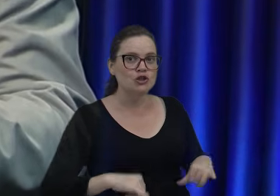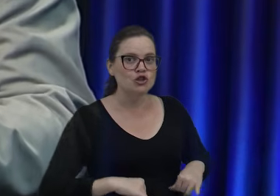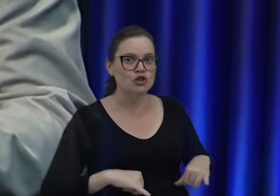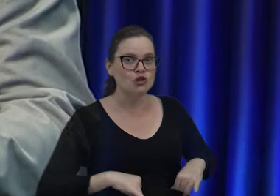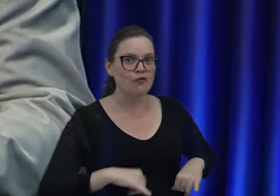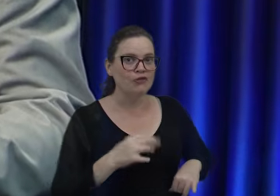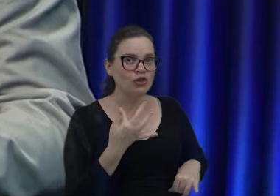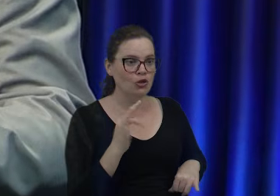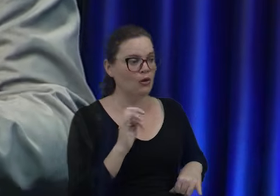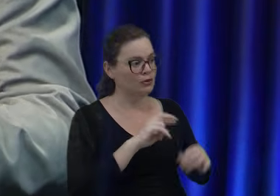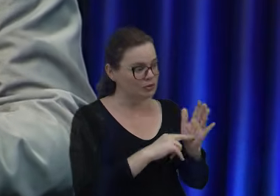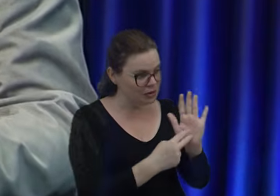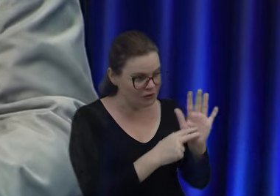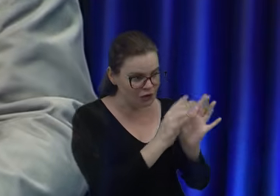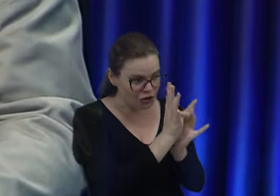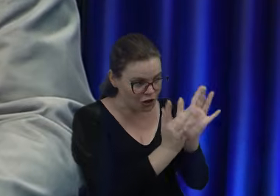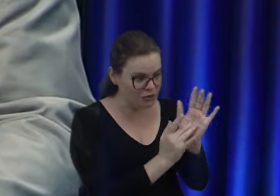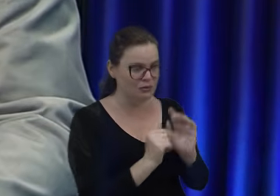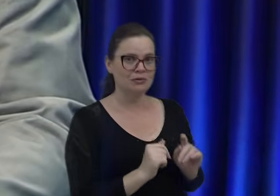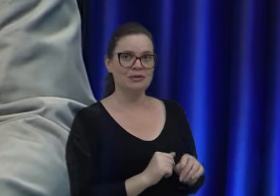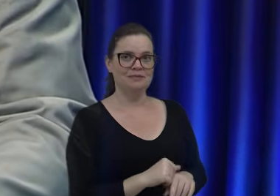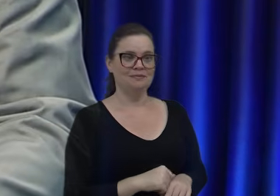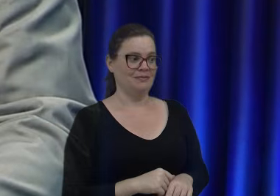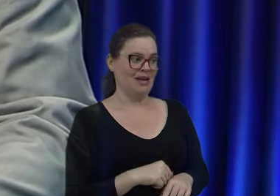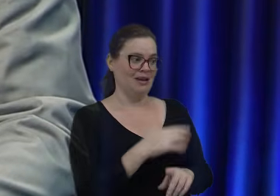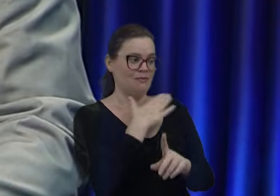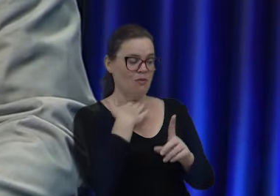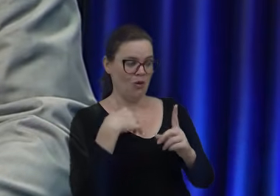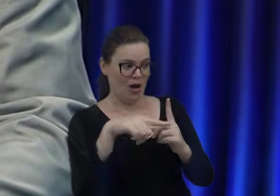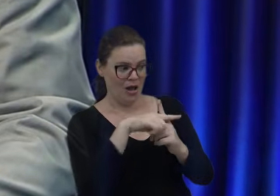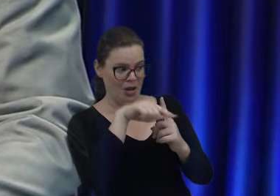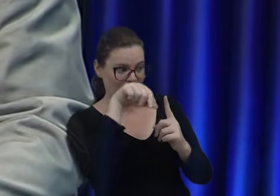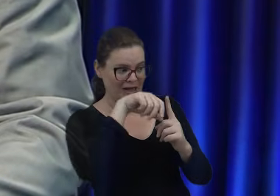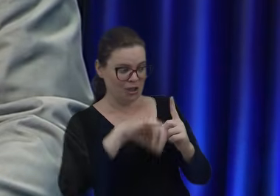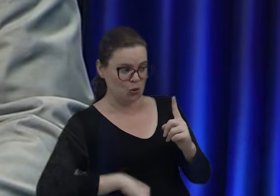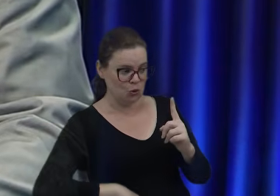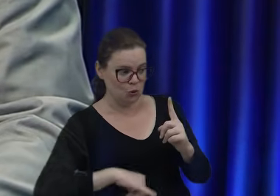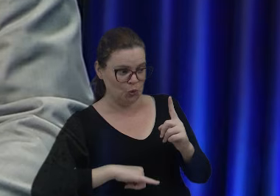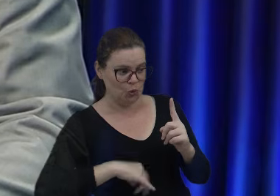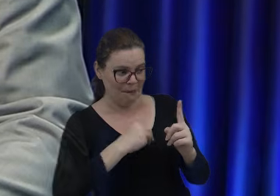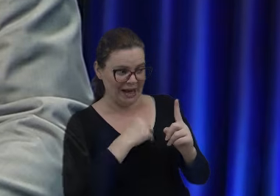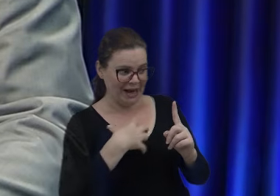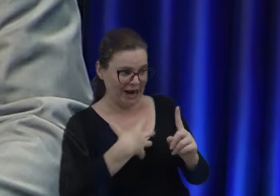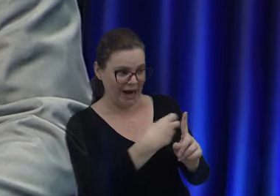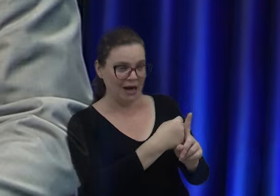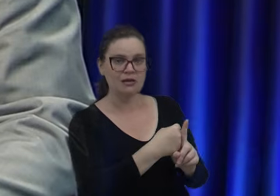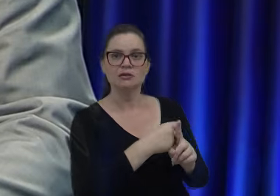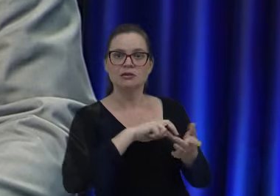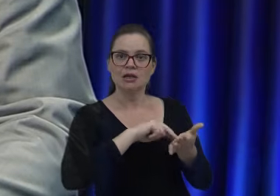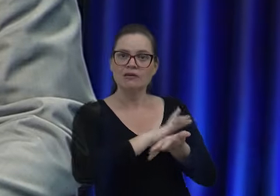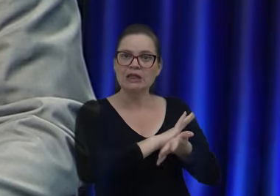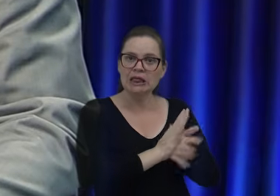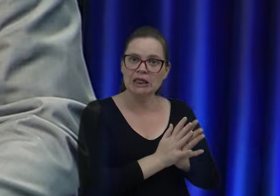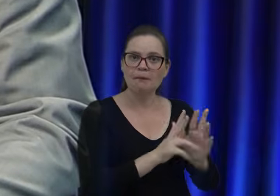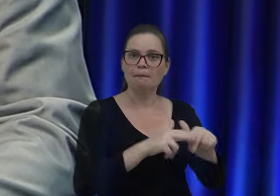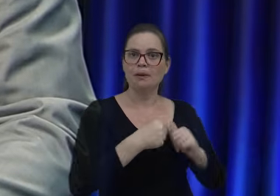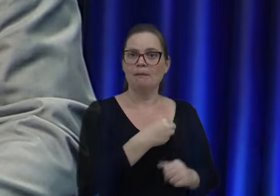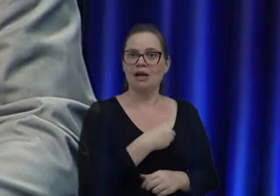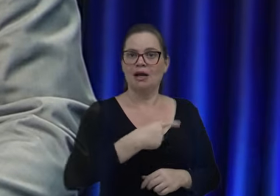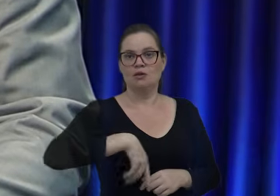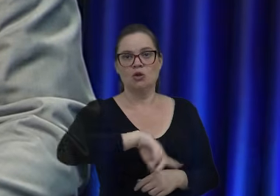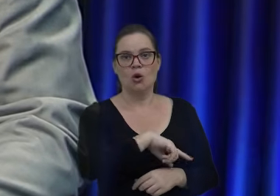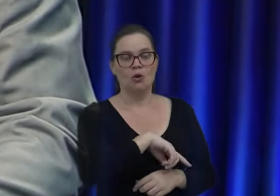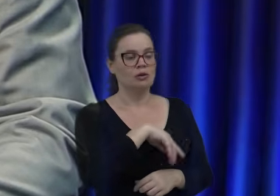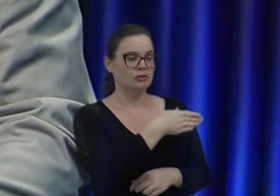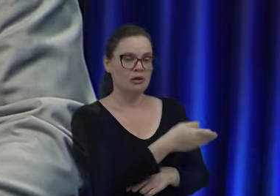E mostrou ali, moído pelos nossos pecados. Então, ele trouxe ali a revelação, a palavra